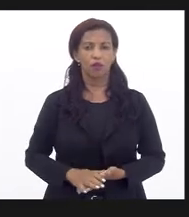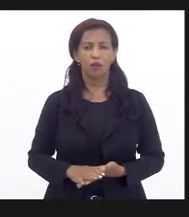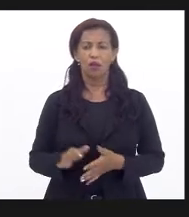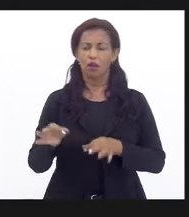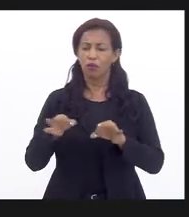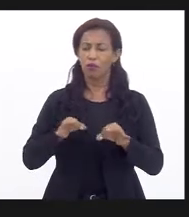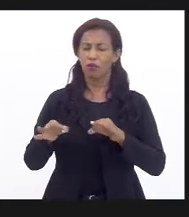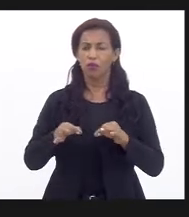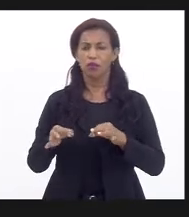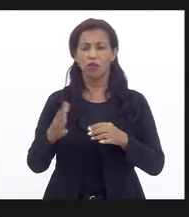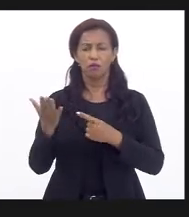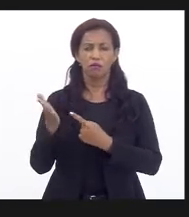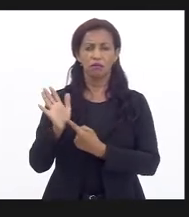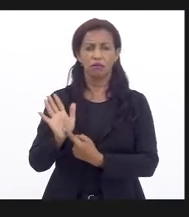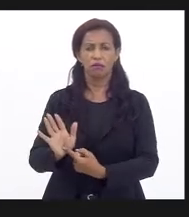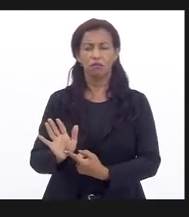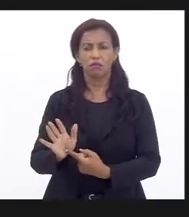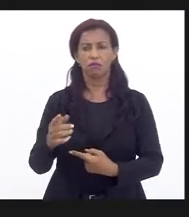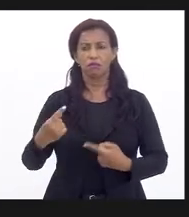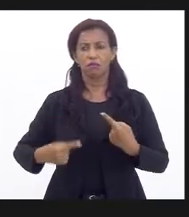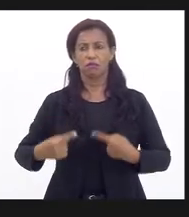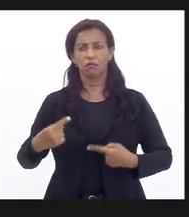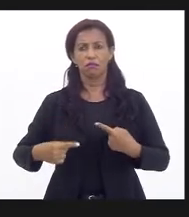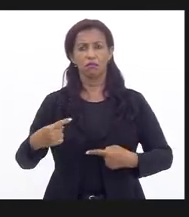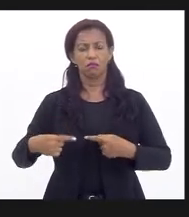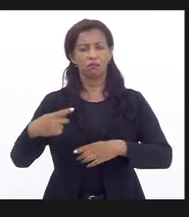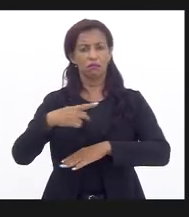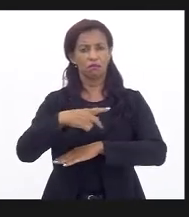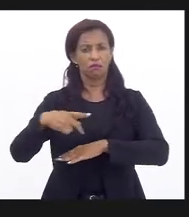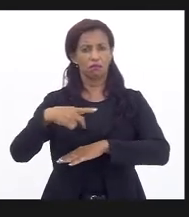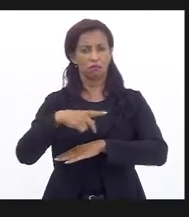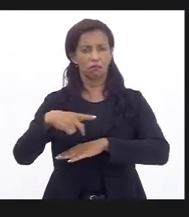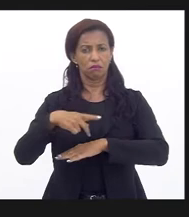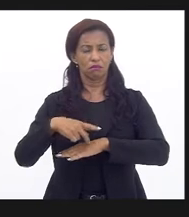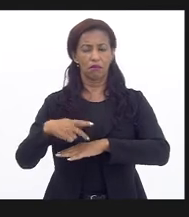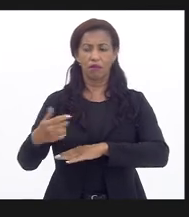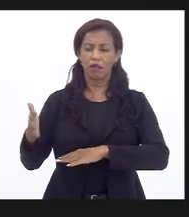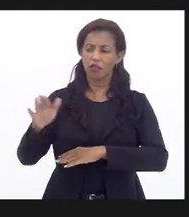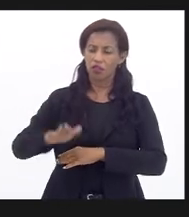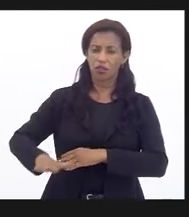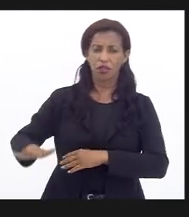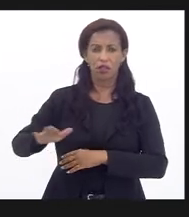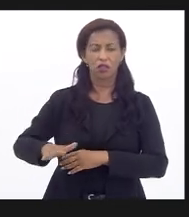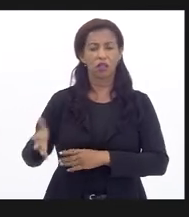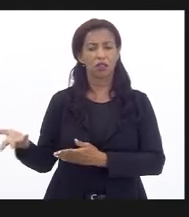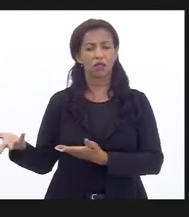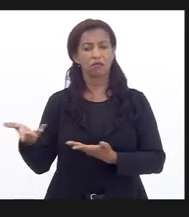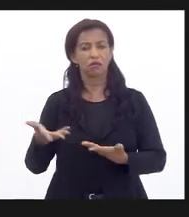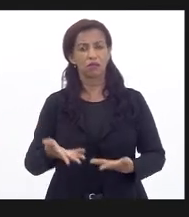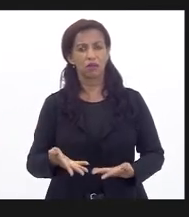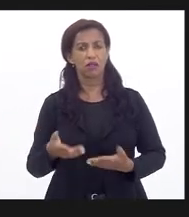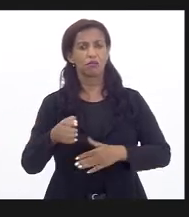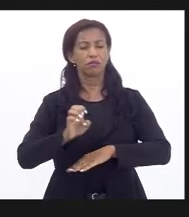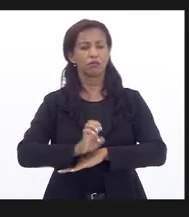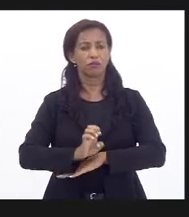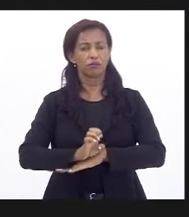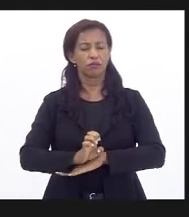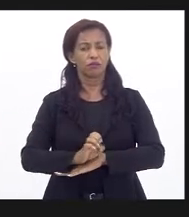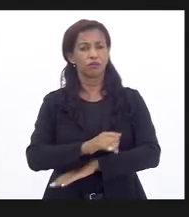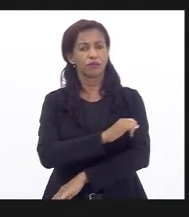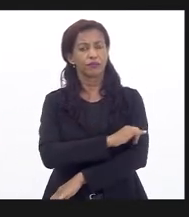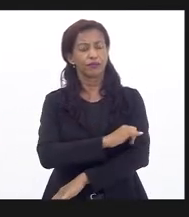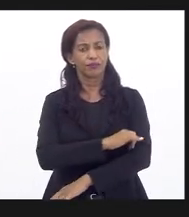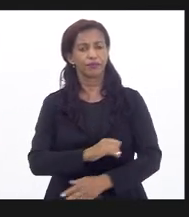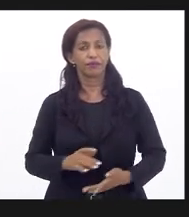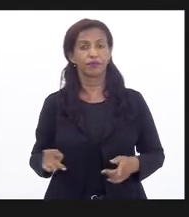que reflete a política nacional, não é, para a primeira infância, mas que traz aqui para o estado do Rio de